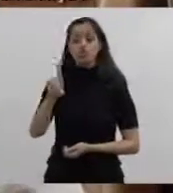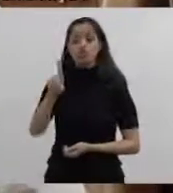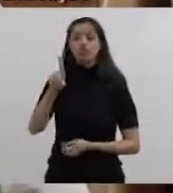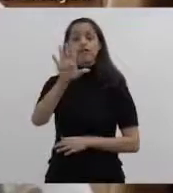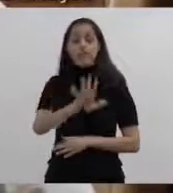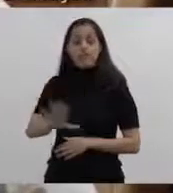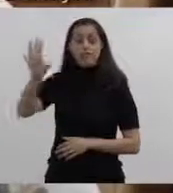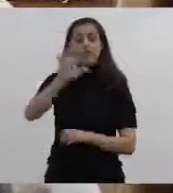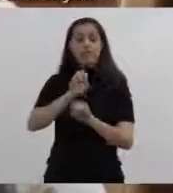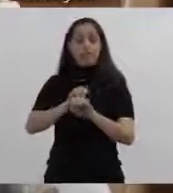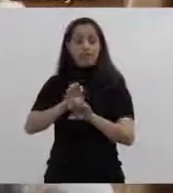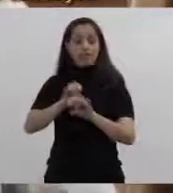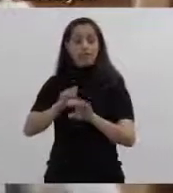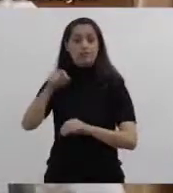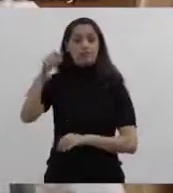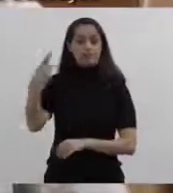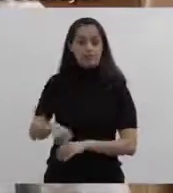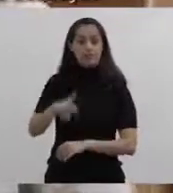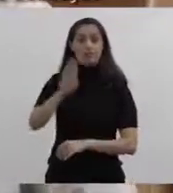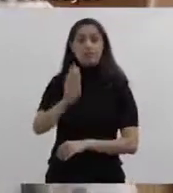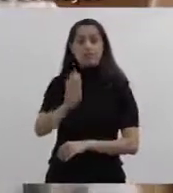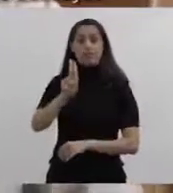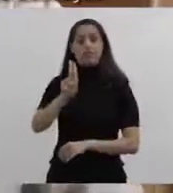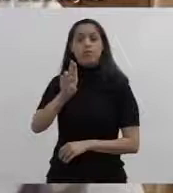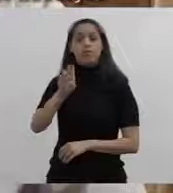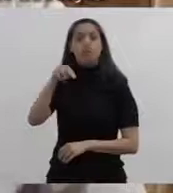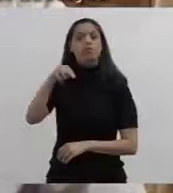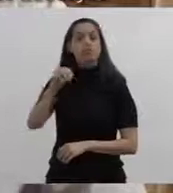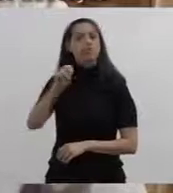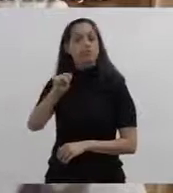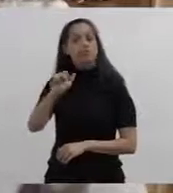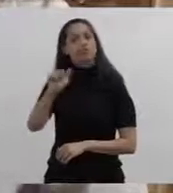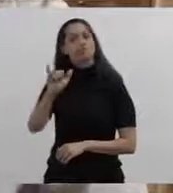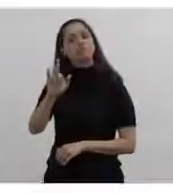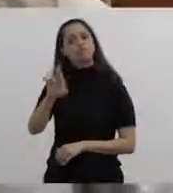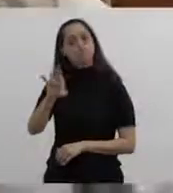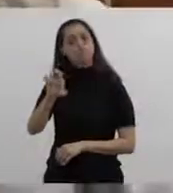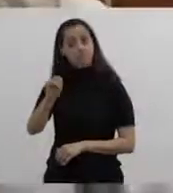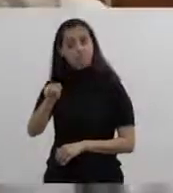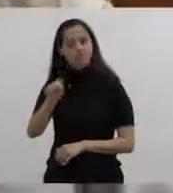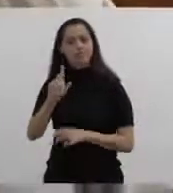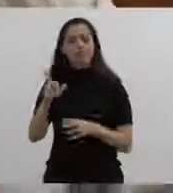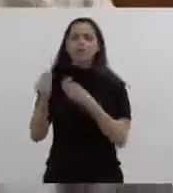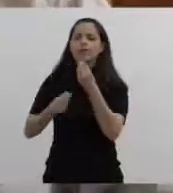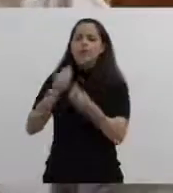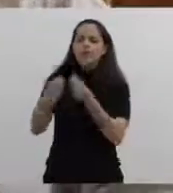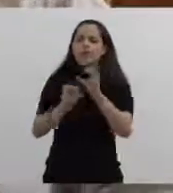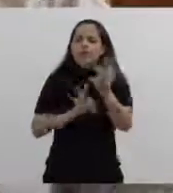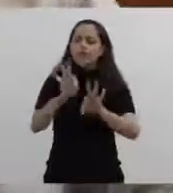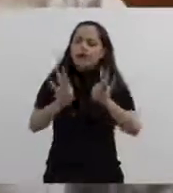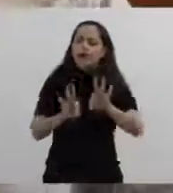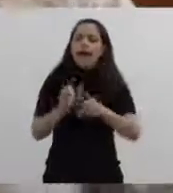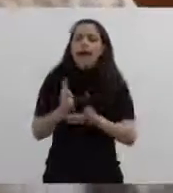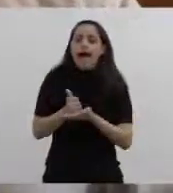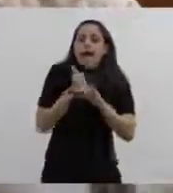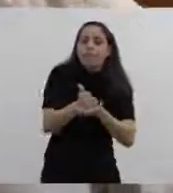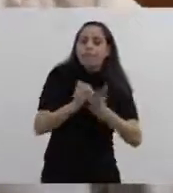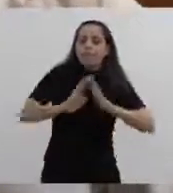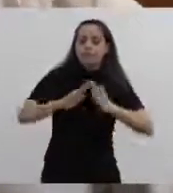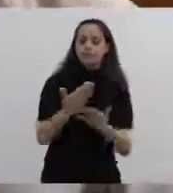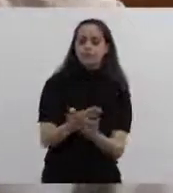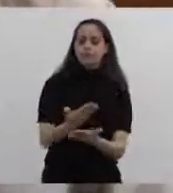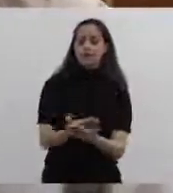de configurações de apoio. Sou Max Gumanelli, diretor-geral da Educação de Gestão Estatal do Ministério